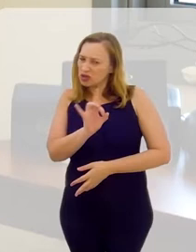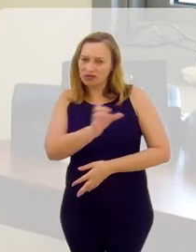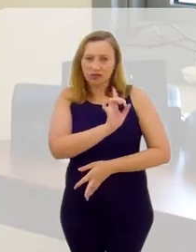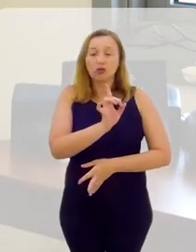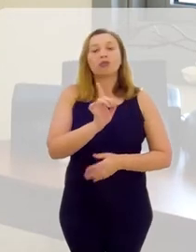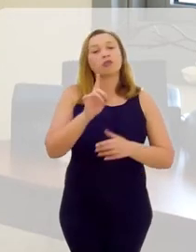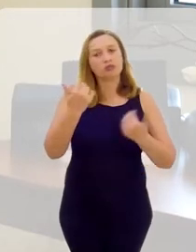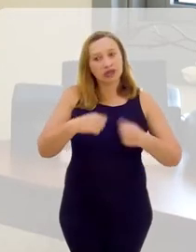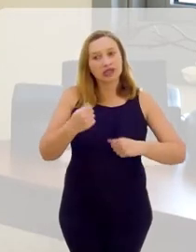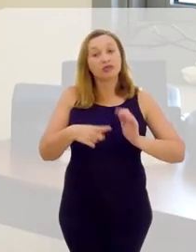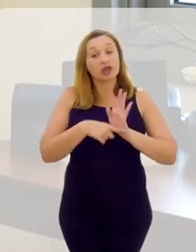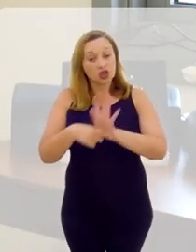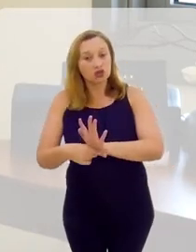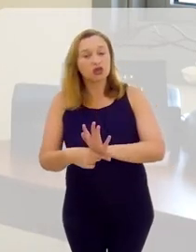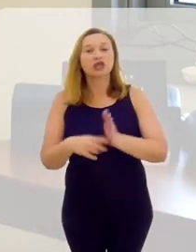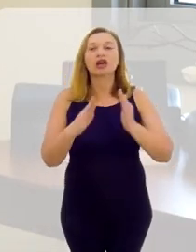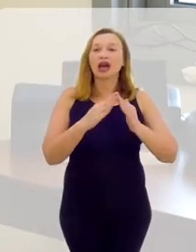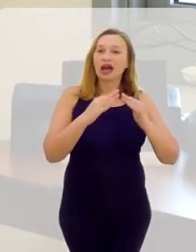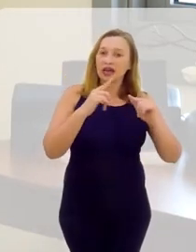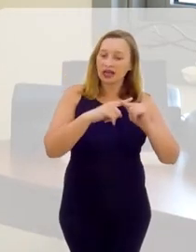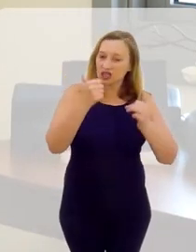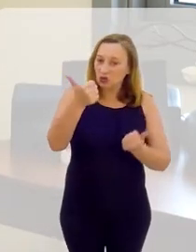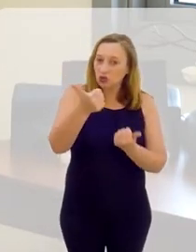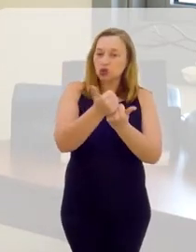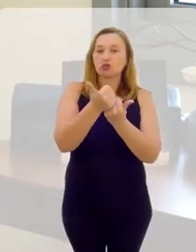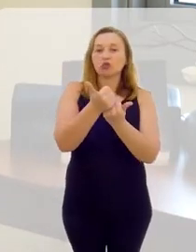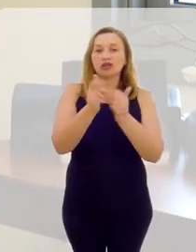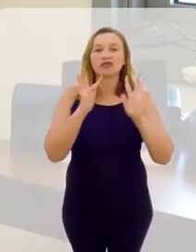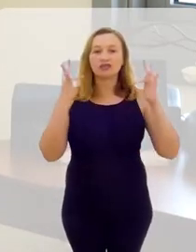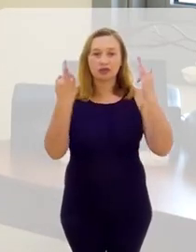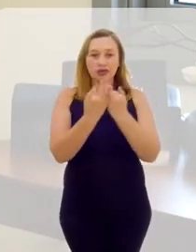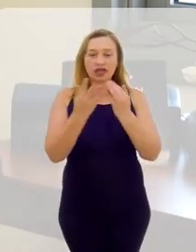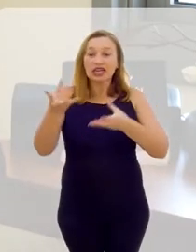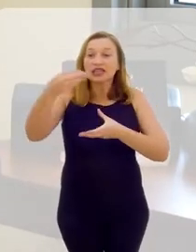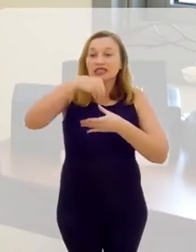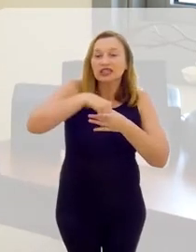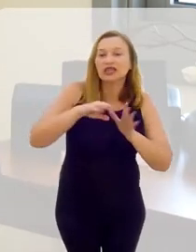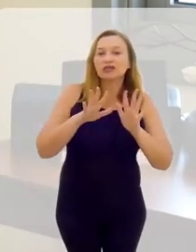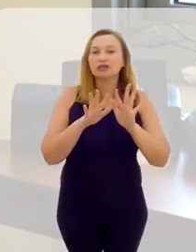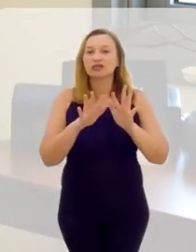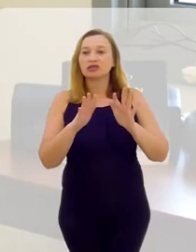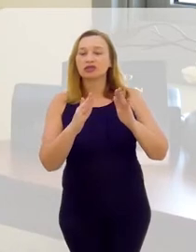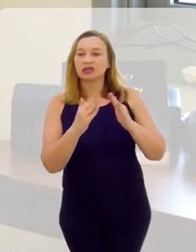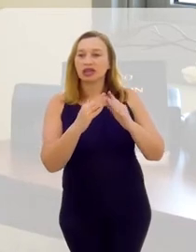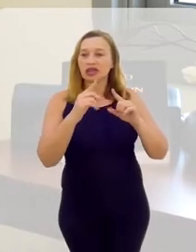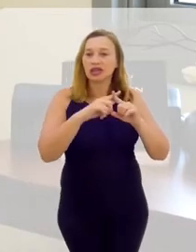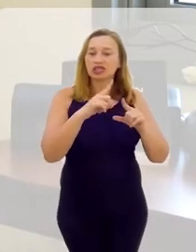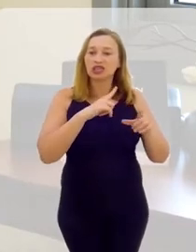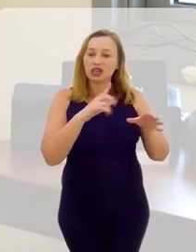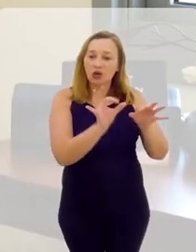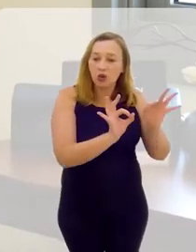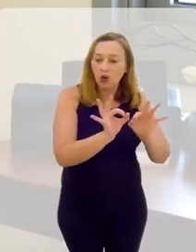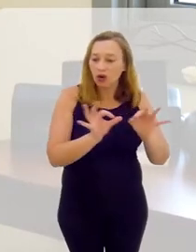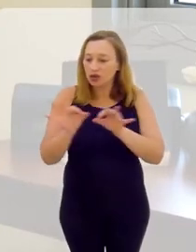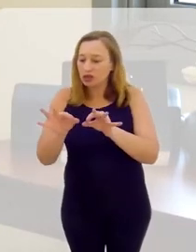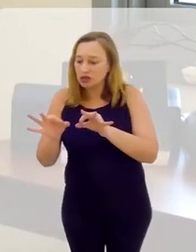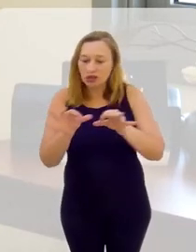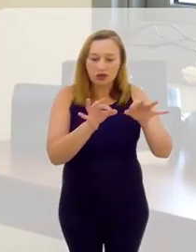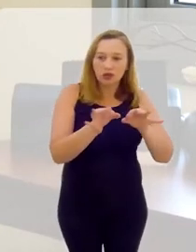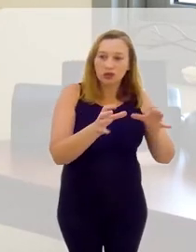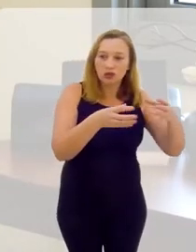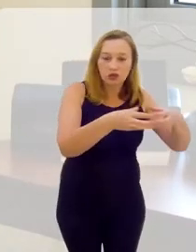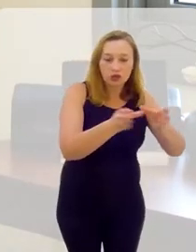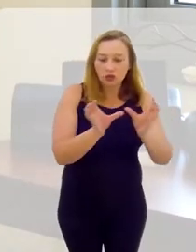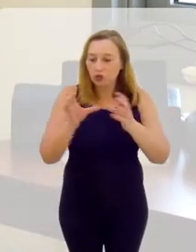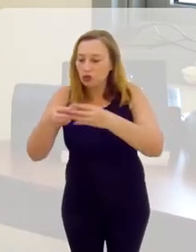isso sozinhos, precisamos de ajuda. E a igreja, ela é o suporte da família. Dentro da igreja existem organizações